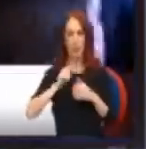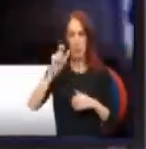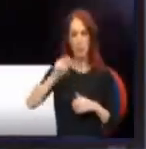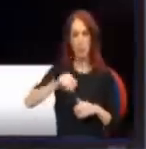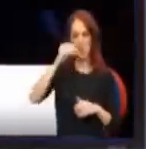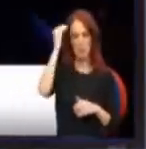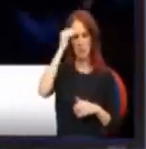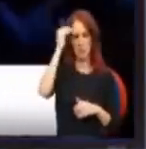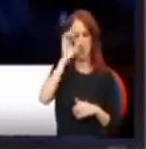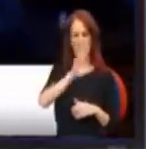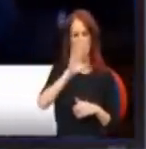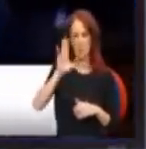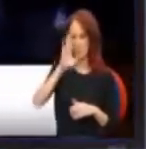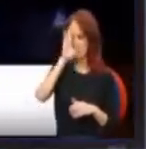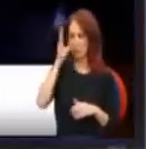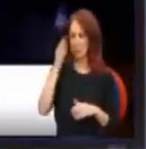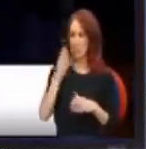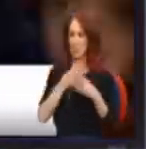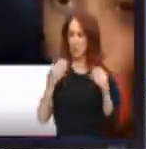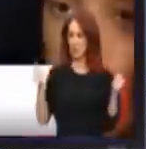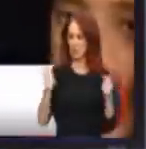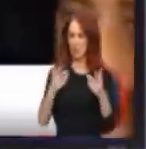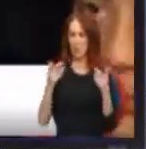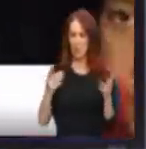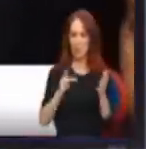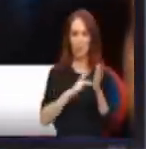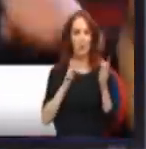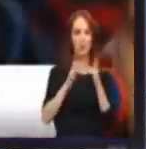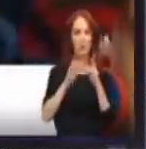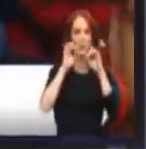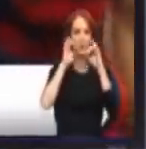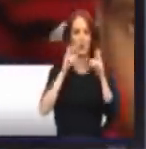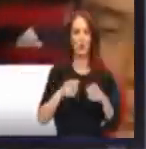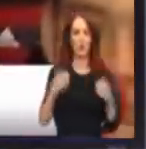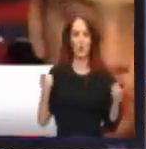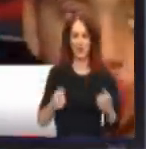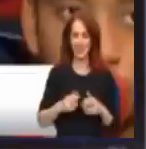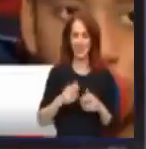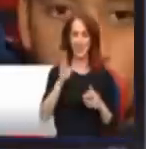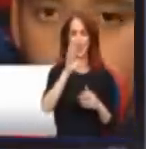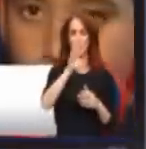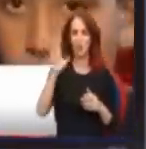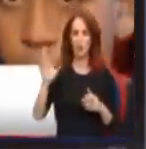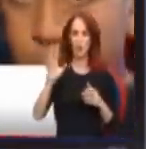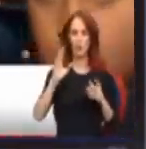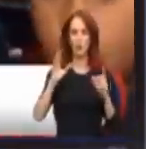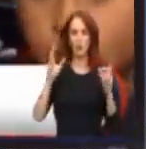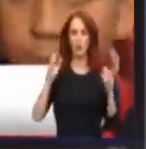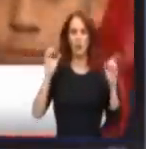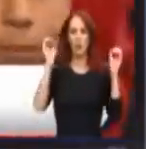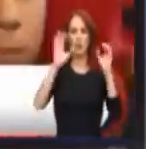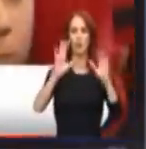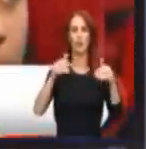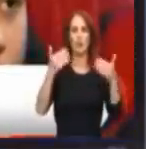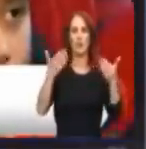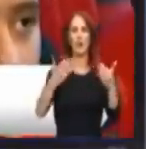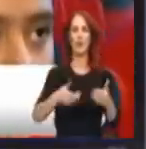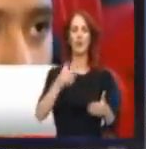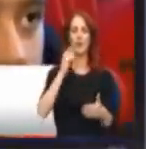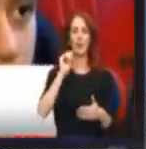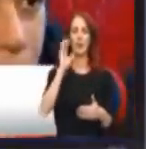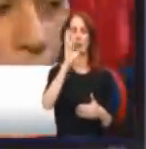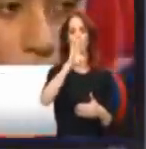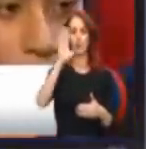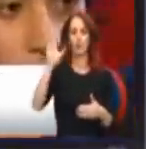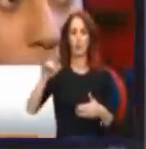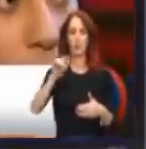resolver, não vai? Jesus está no controle. Jesus está no controle. Jesus é luz. Vai acertar tudo. E é precisamente o nome de Jorge Jesus, um dos